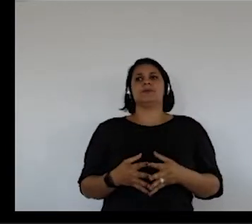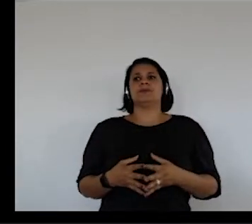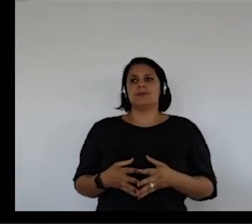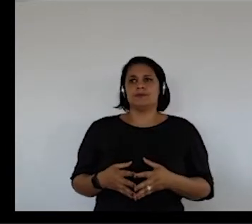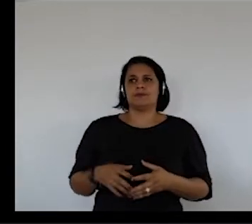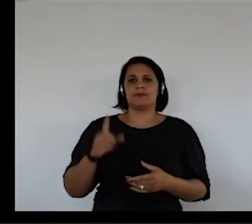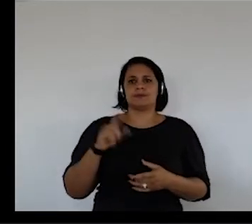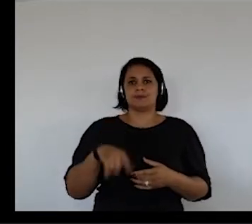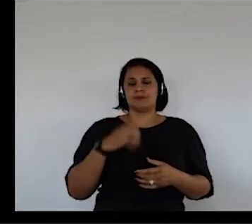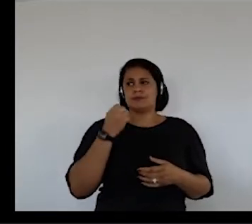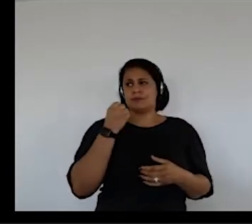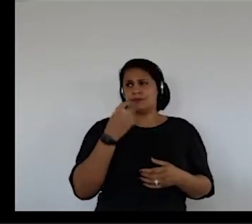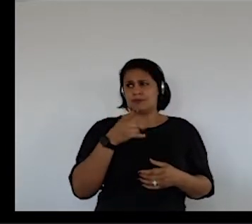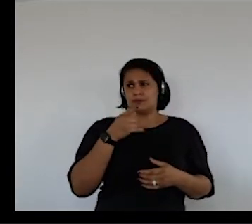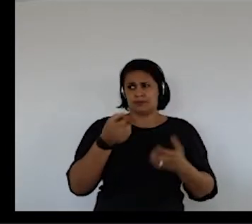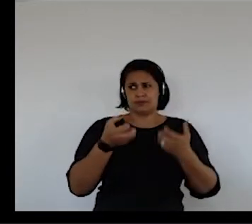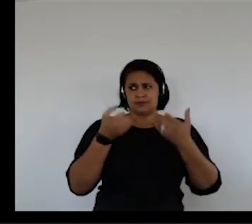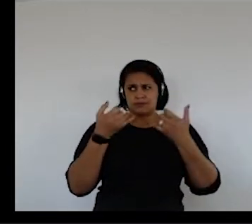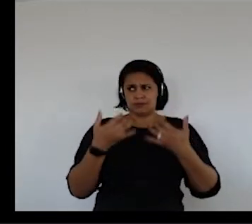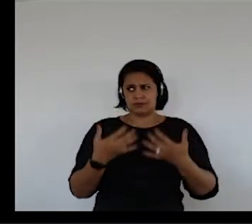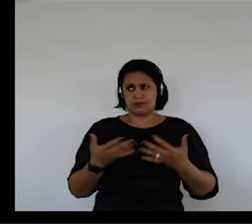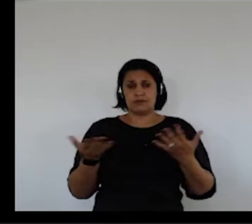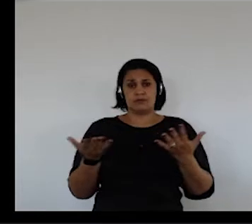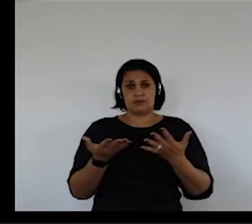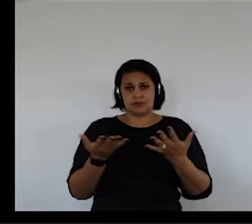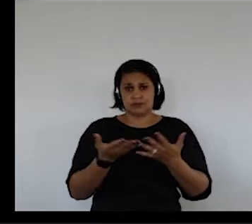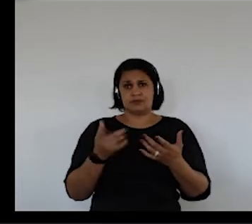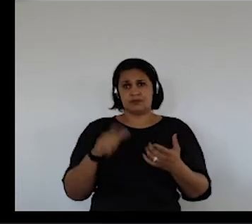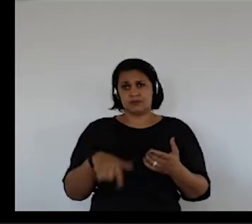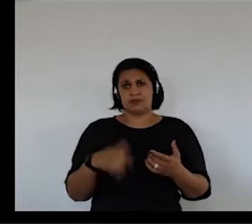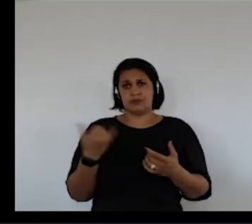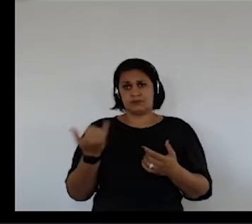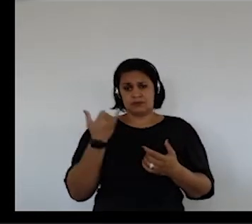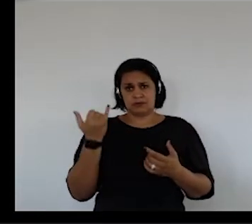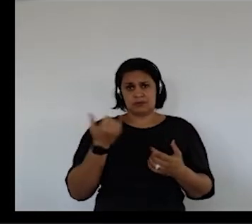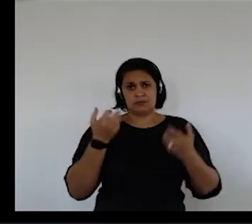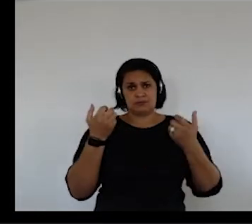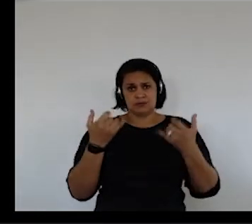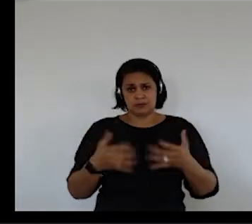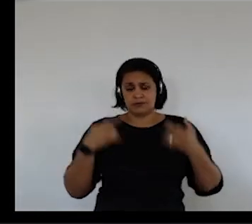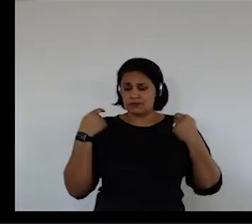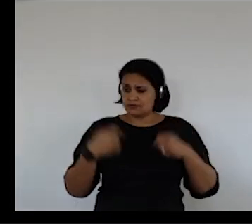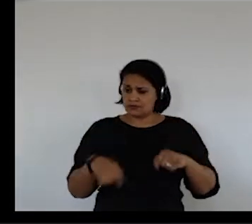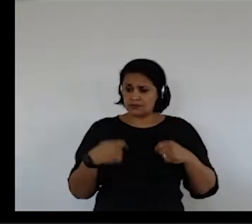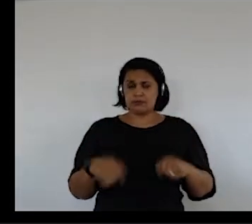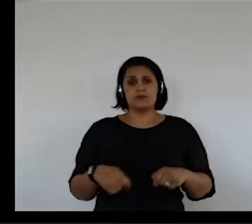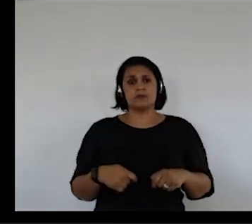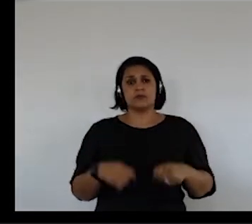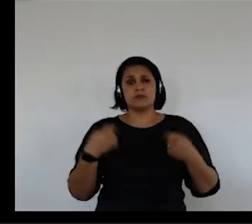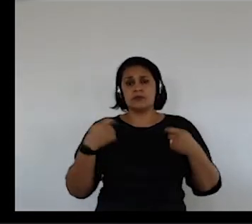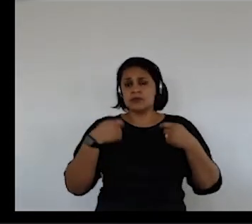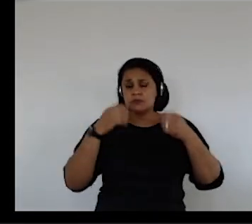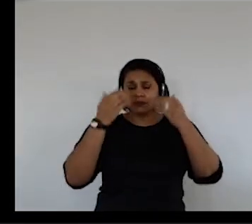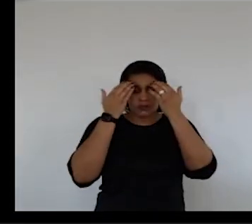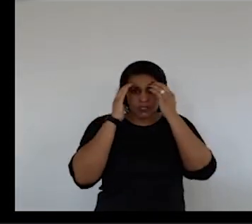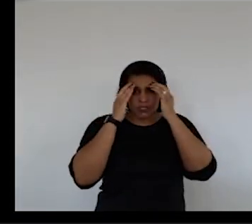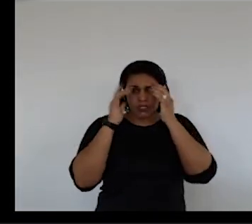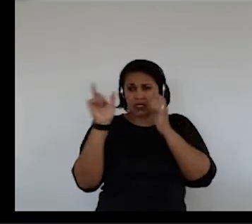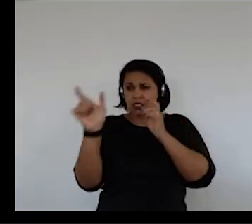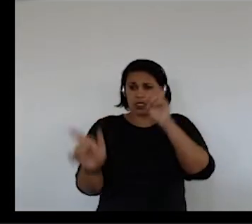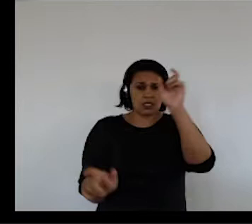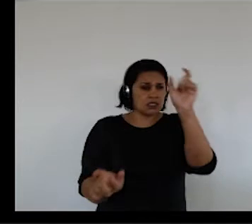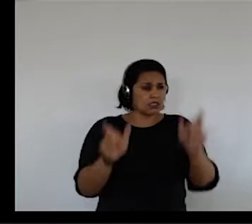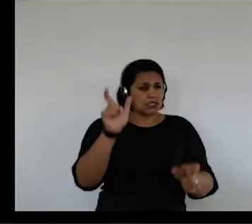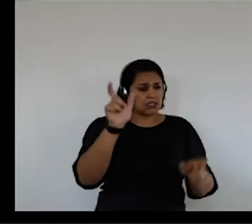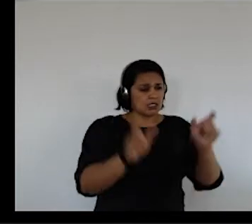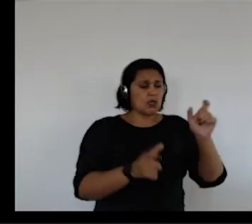Cada ponto desse tem que ser observado, e eu acho que o que tem que ser necessariamente observado é entender o desafio de cada uma, né?